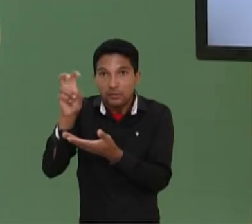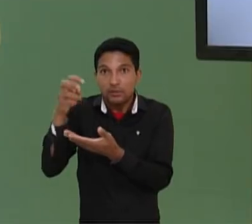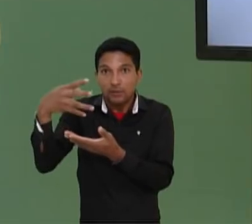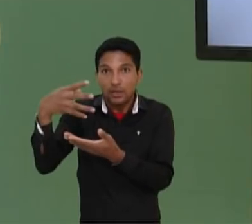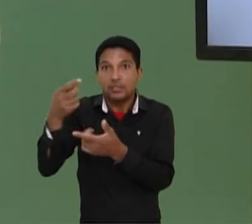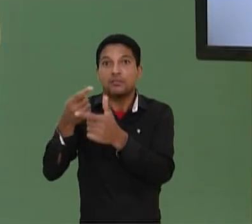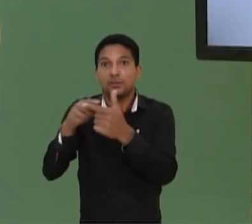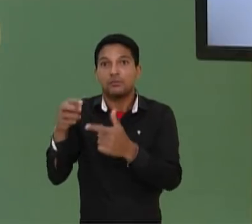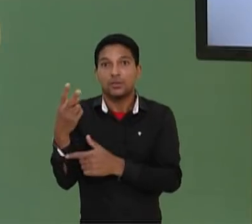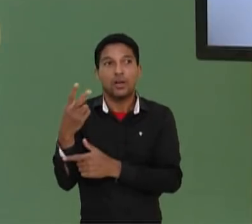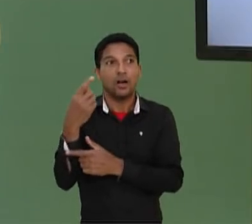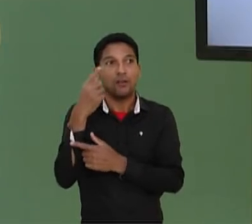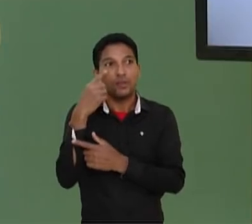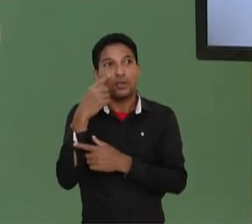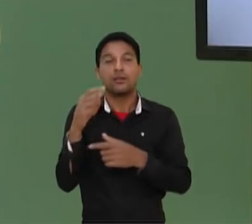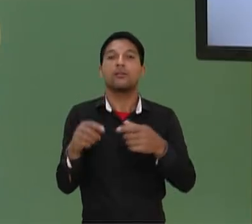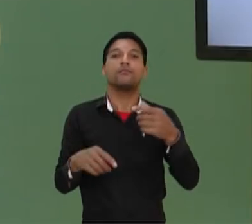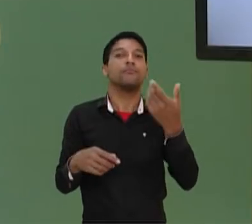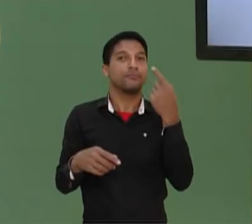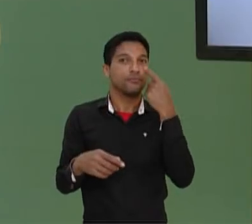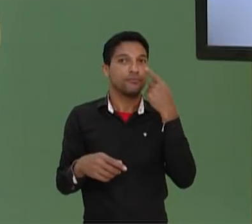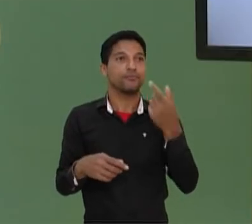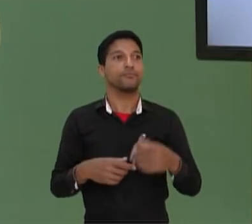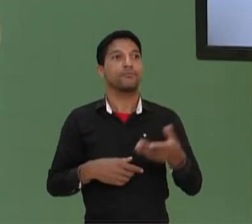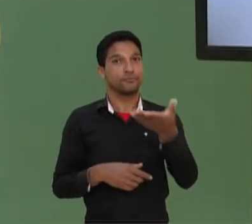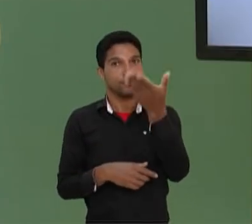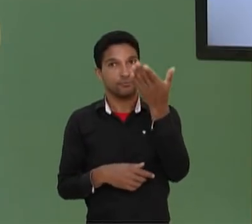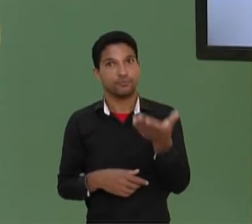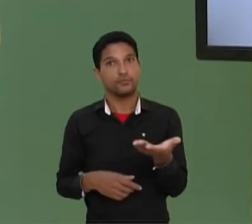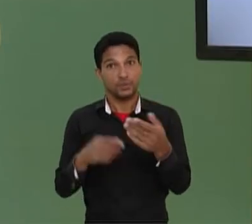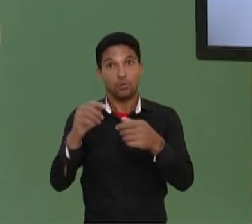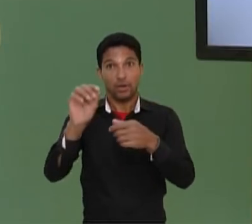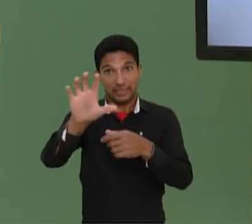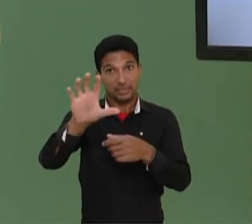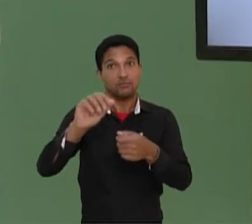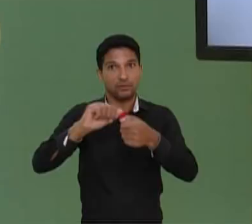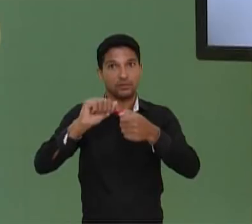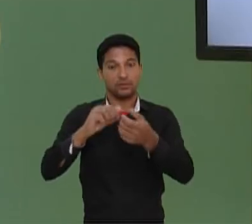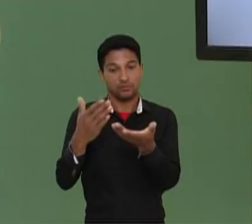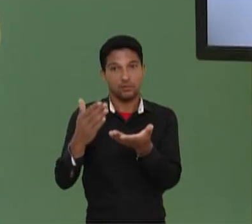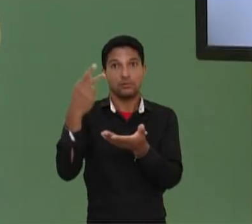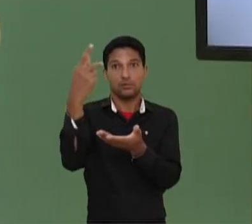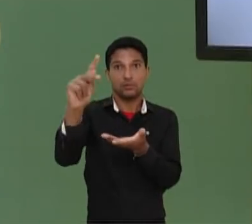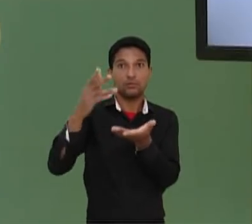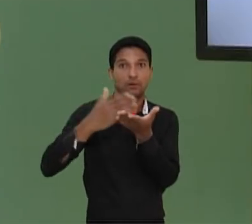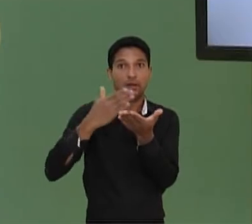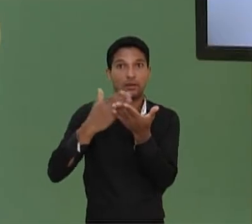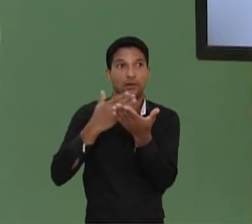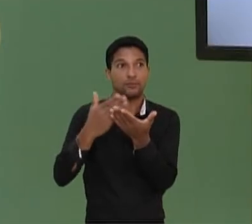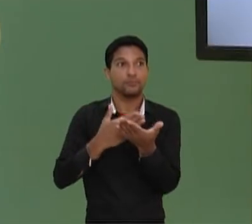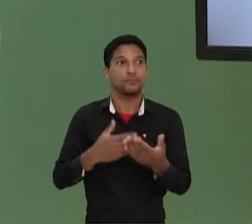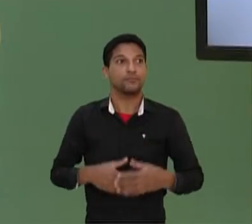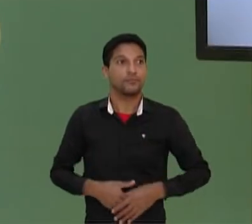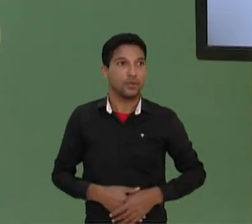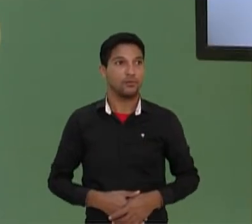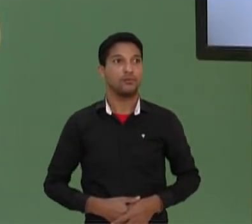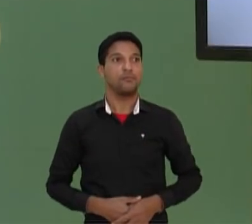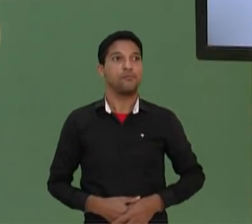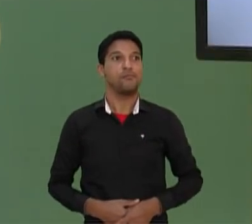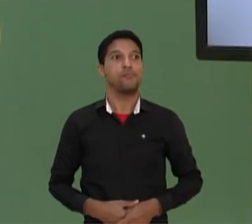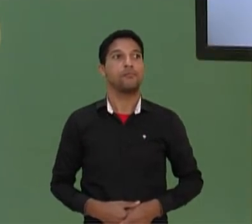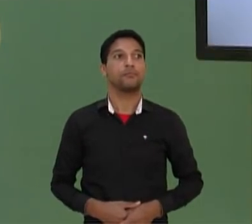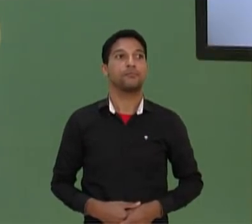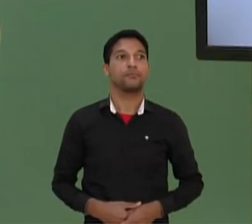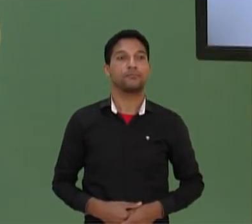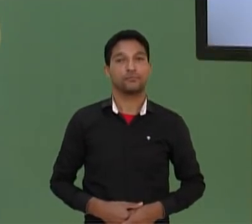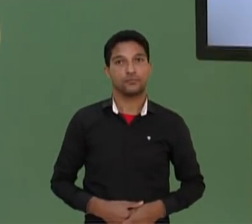2. 5 por 2, dá 2. 2 vezes 2, 4. Para 5, sobra 1. Abaixei o 4. Quantas